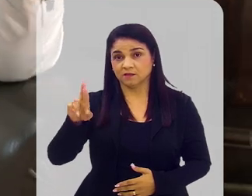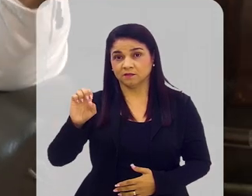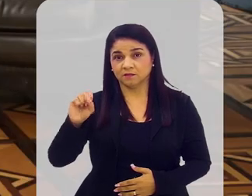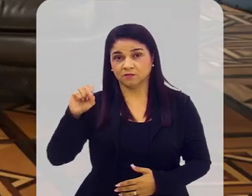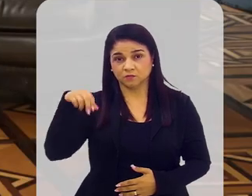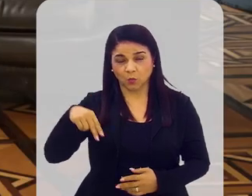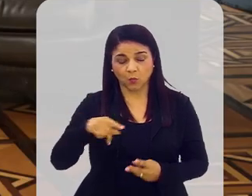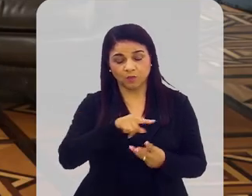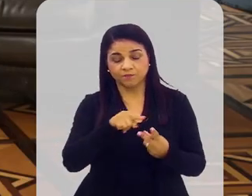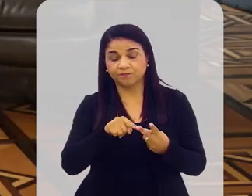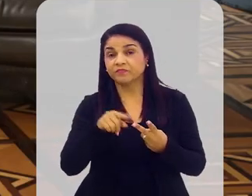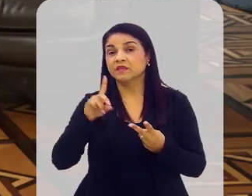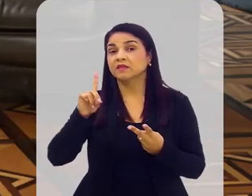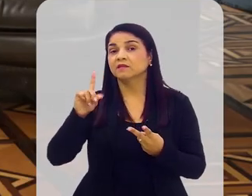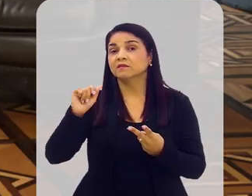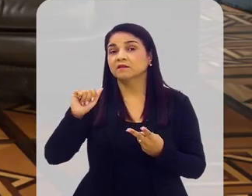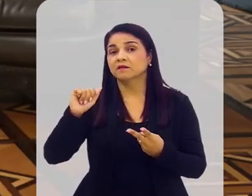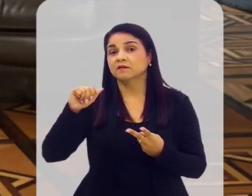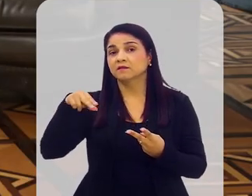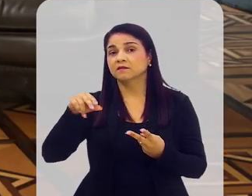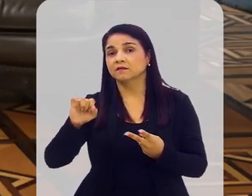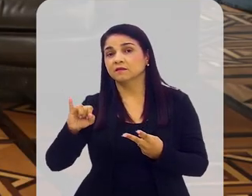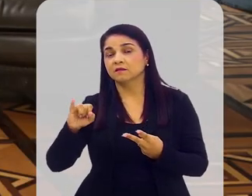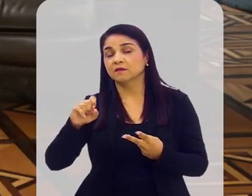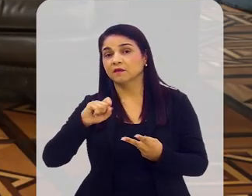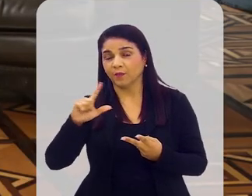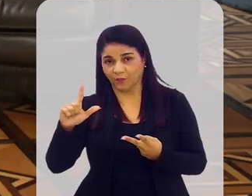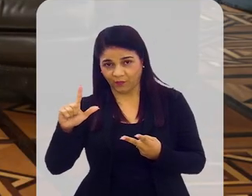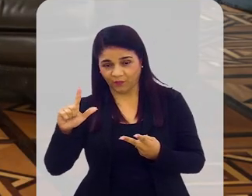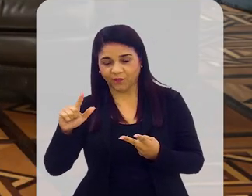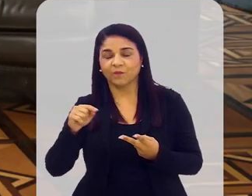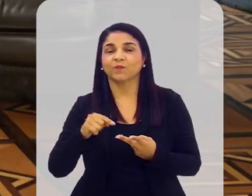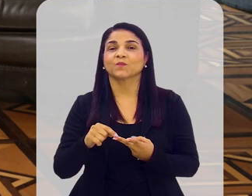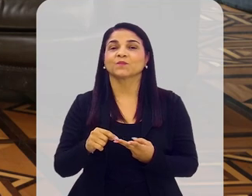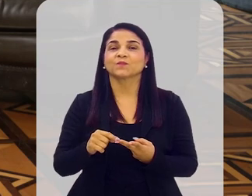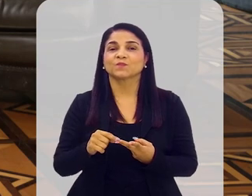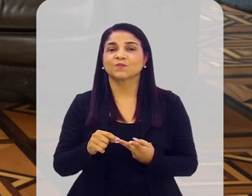Pastor Anderson, o nome do nosso outro pastor?